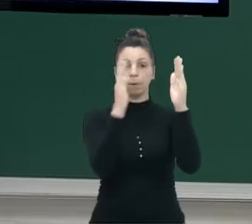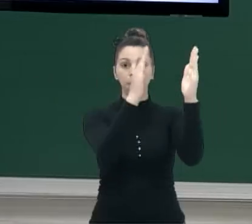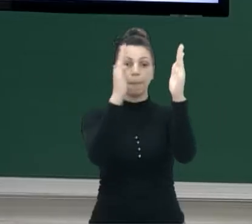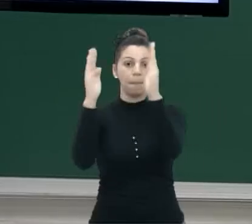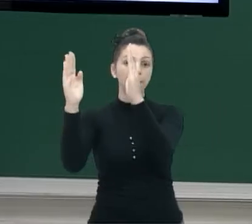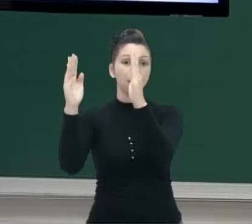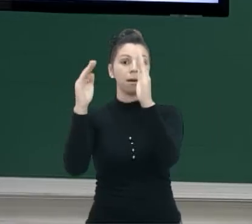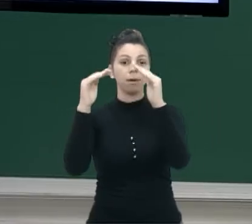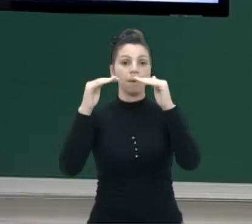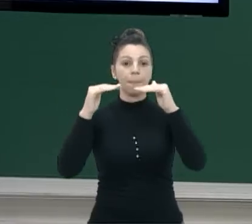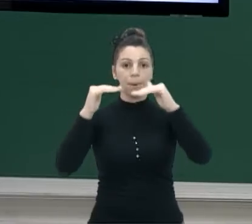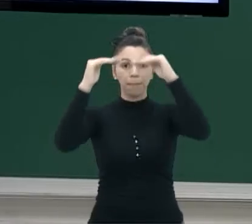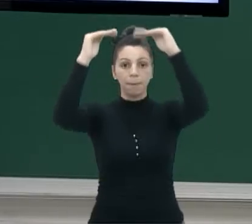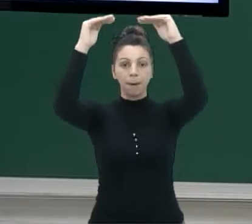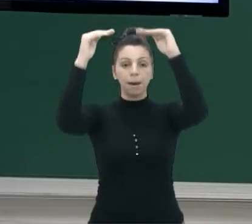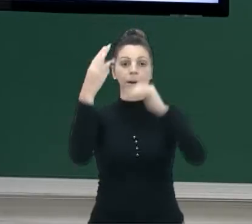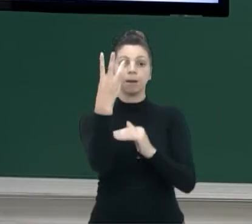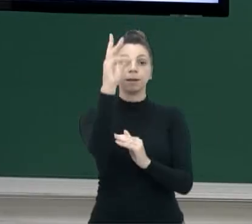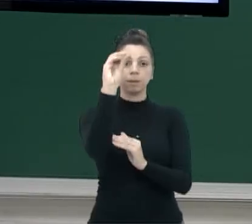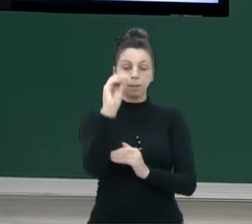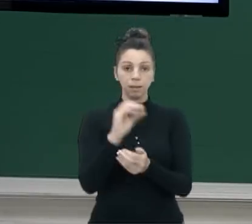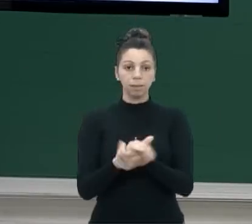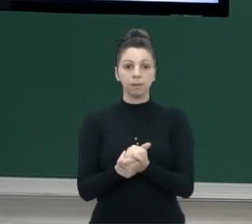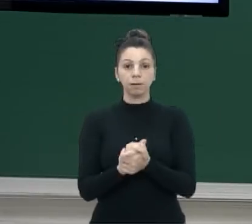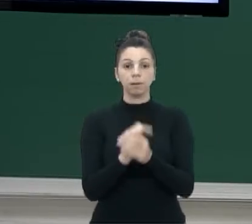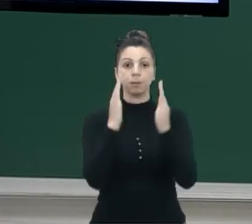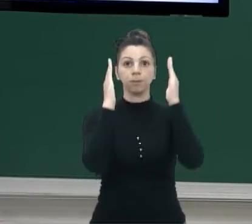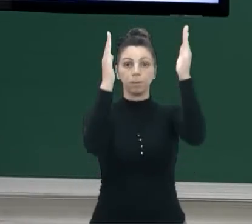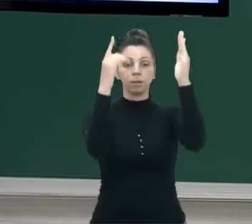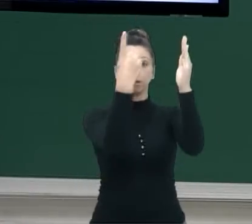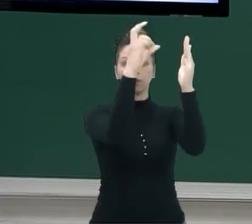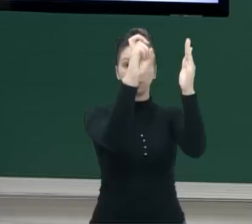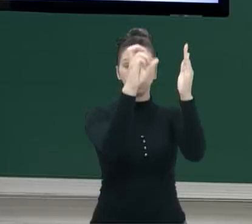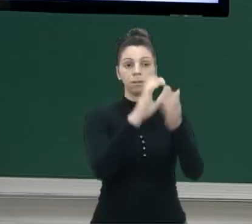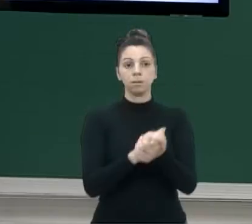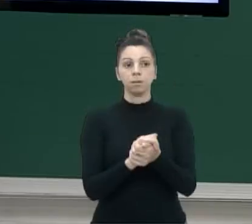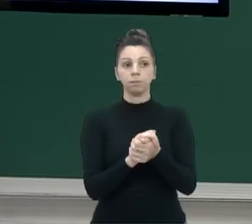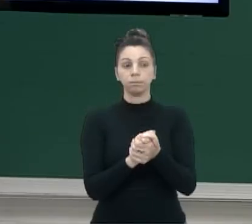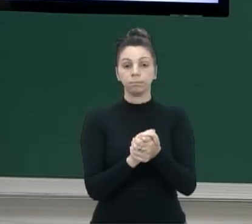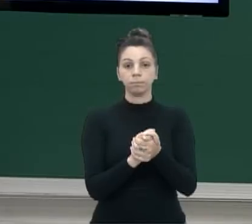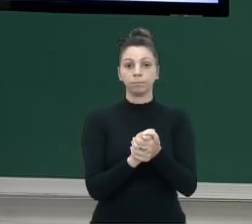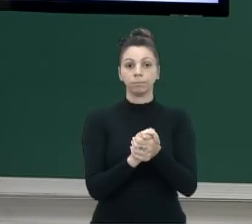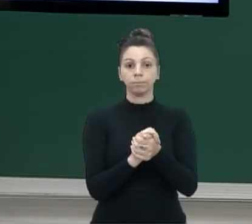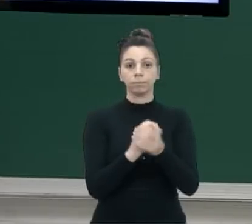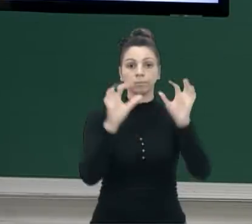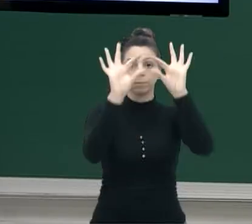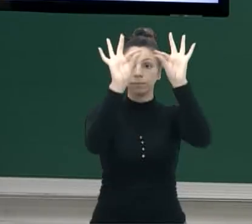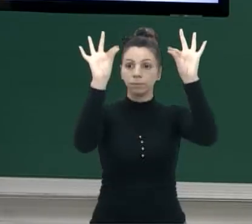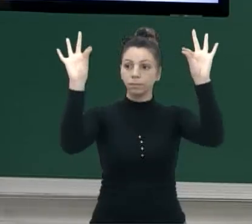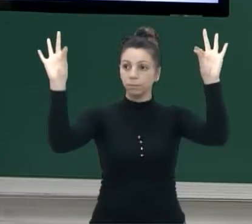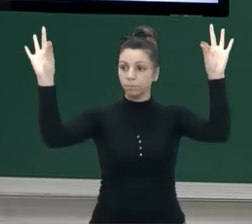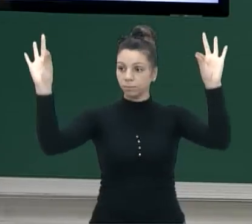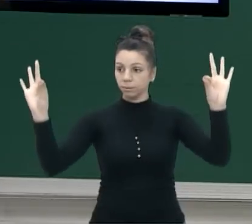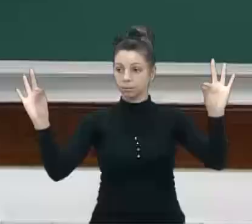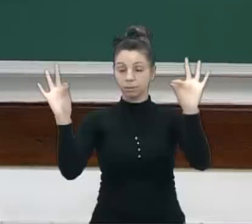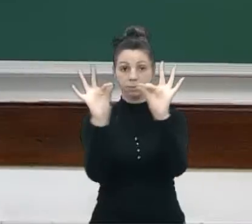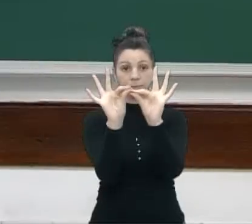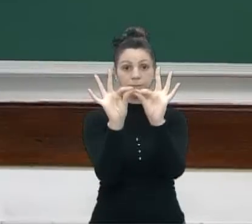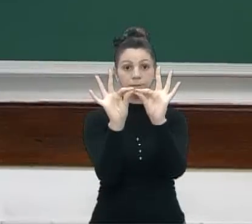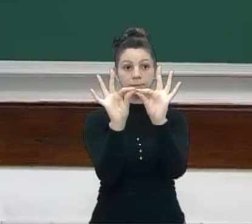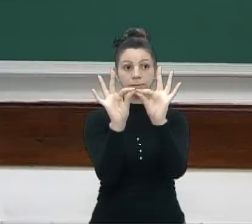o mesmo inteiro, ou seja, o mesmo tamanho de inteiro e fiz o quê? Dividi em 10 e